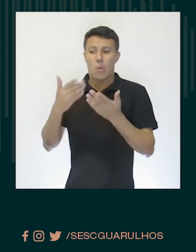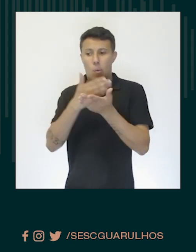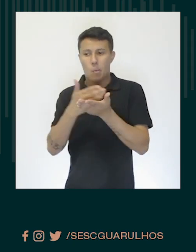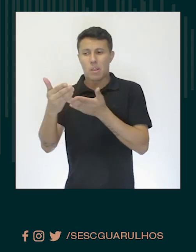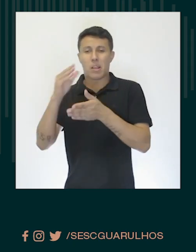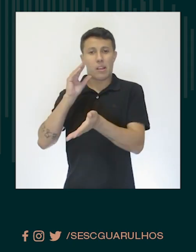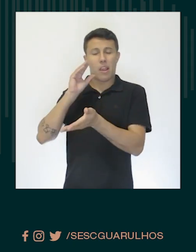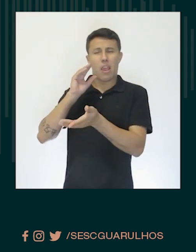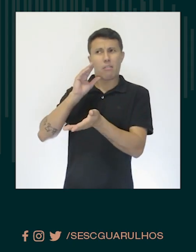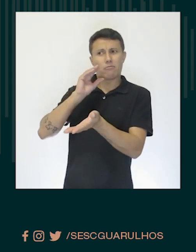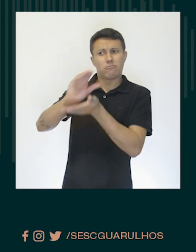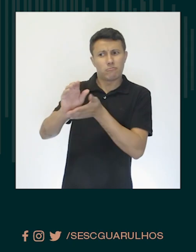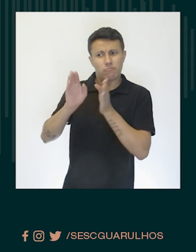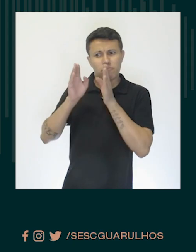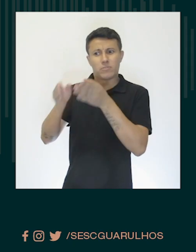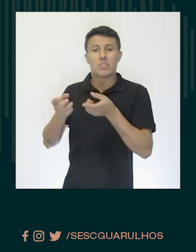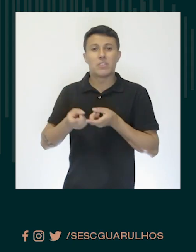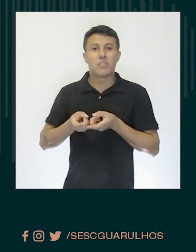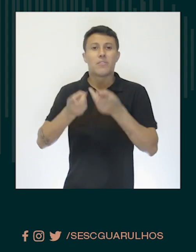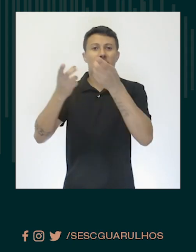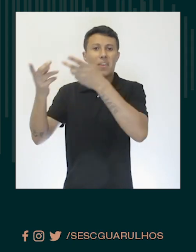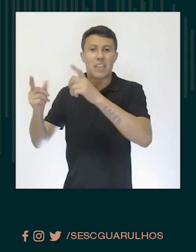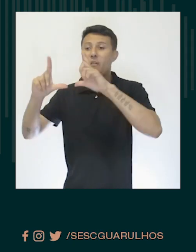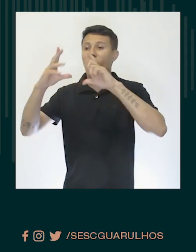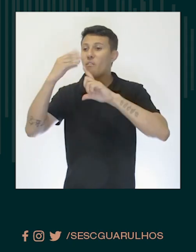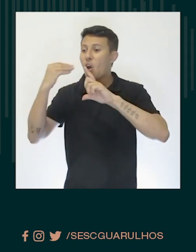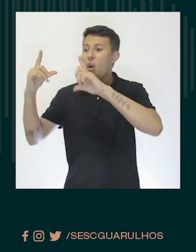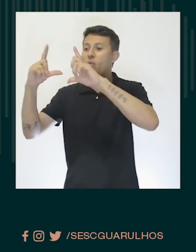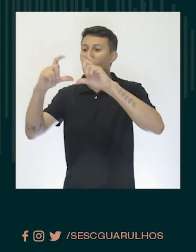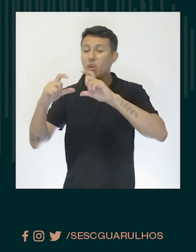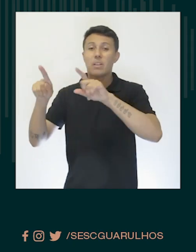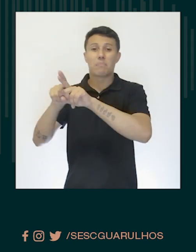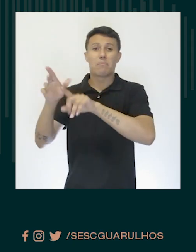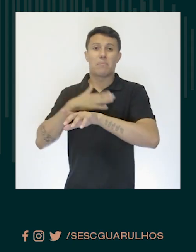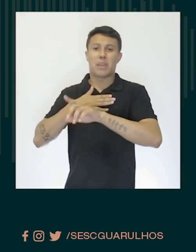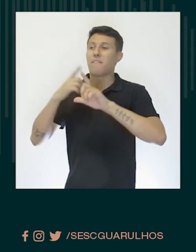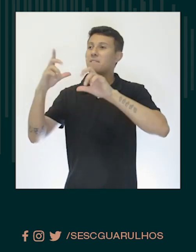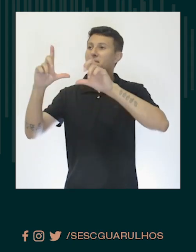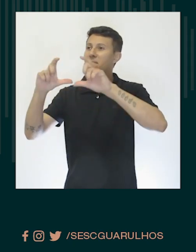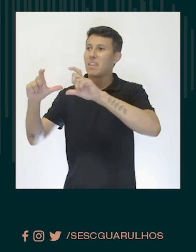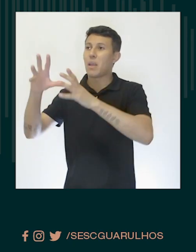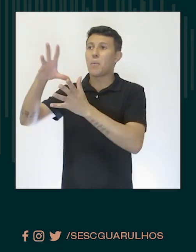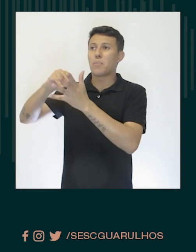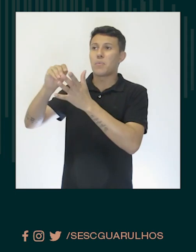também em vender fotografias, vender prints dessas minhas fotografias, que é uma coisa que eu ainda